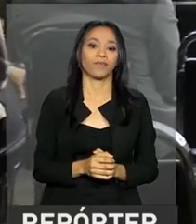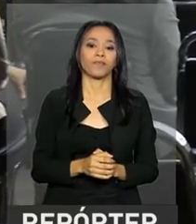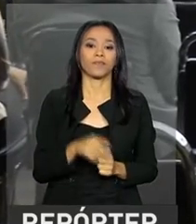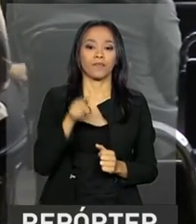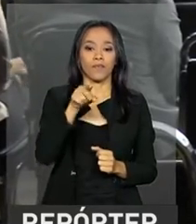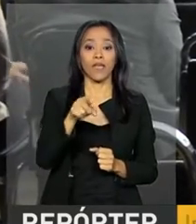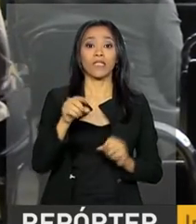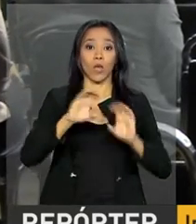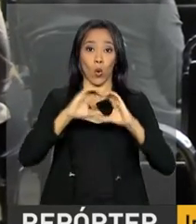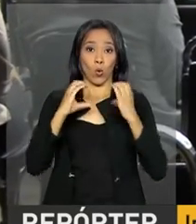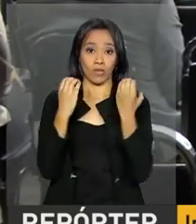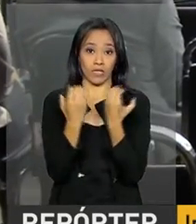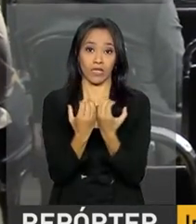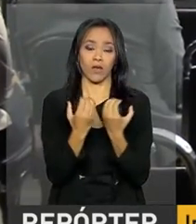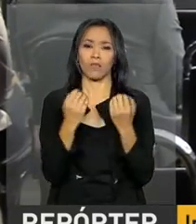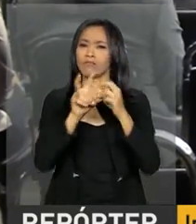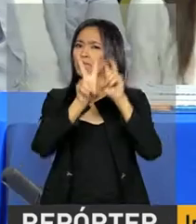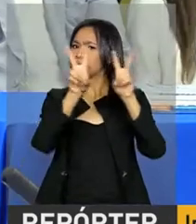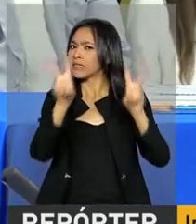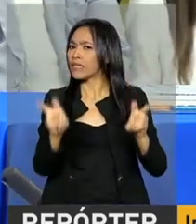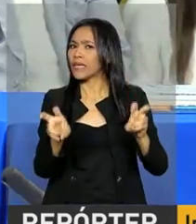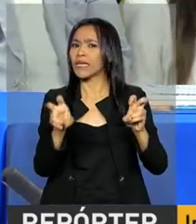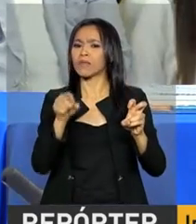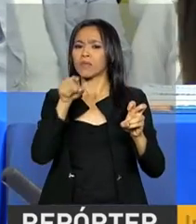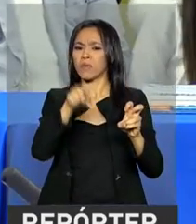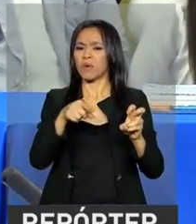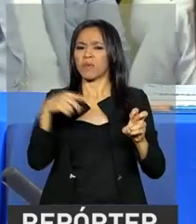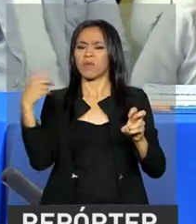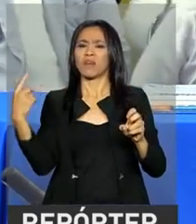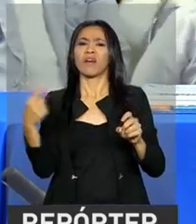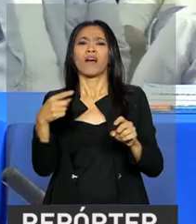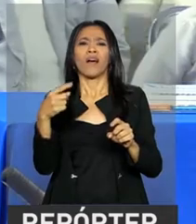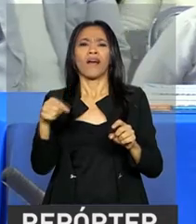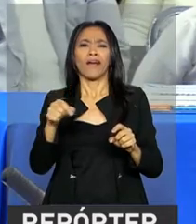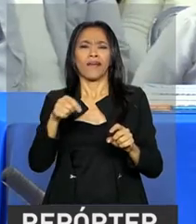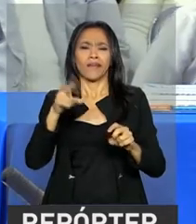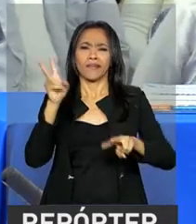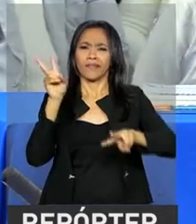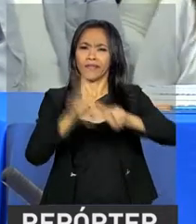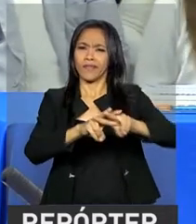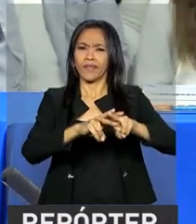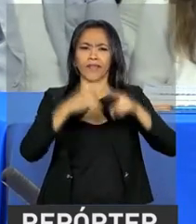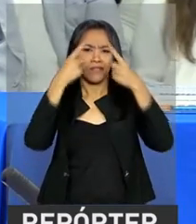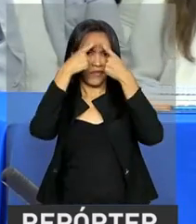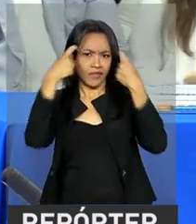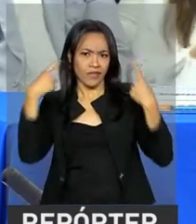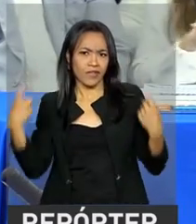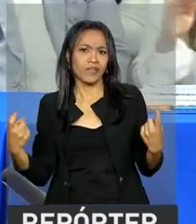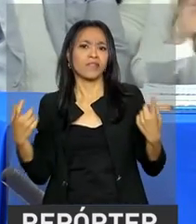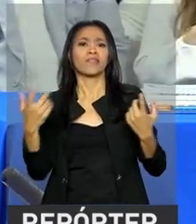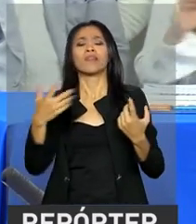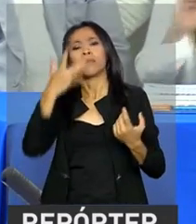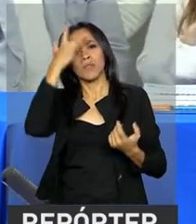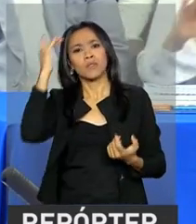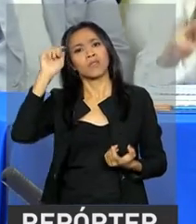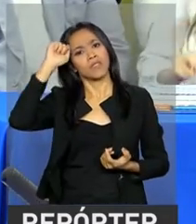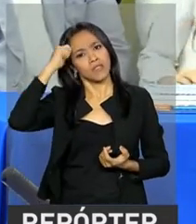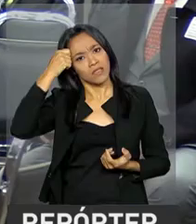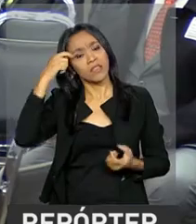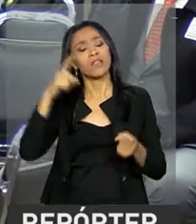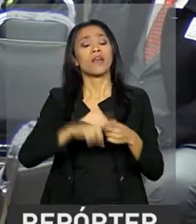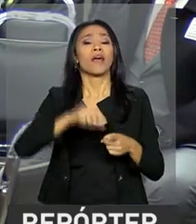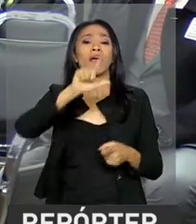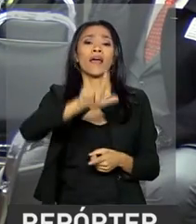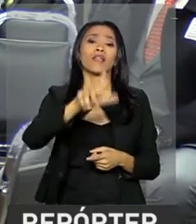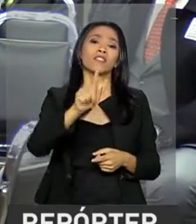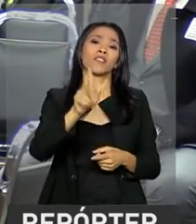As audiências da comissão trataram de temas como maus tratos no sistema carcerário, violência contra afrodescendentes LGBT